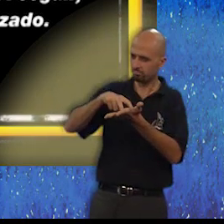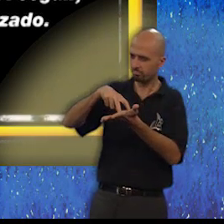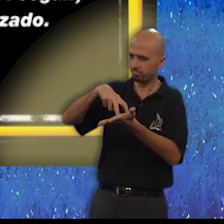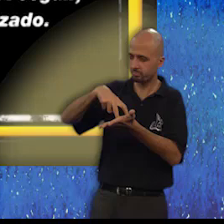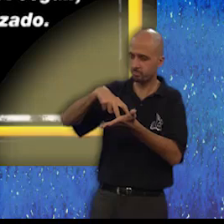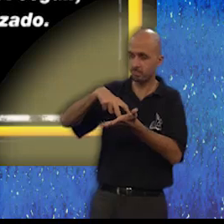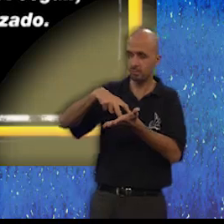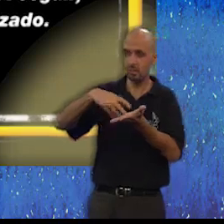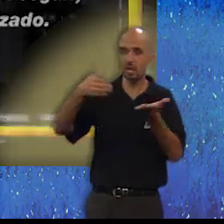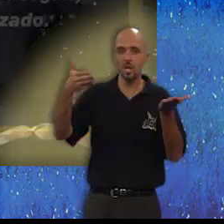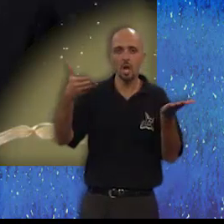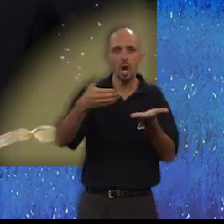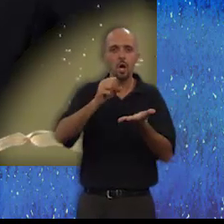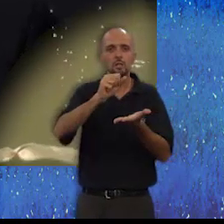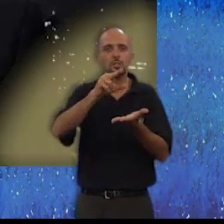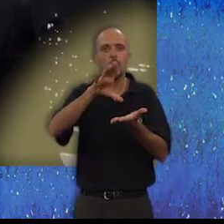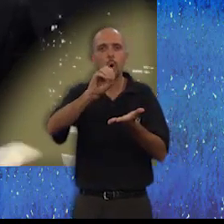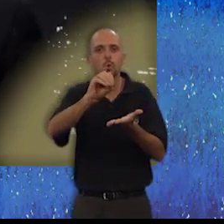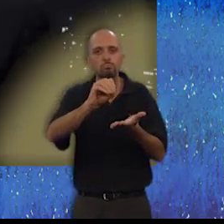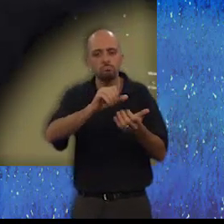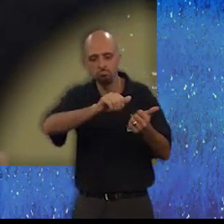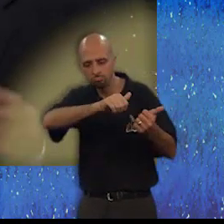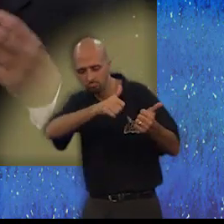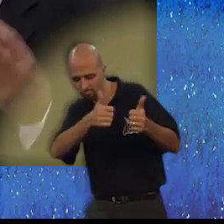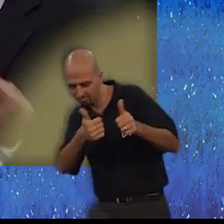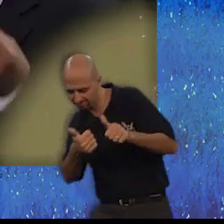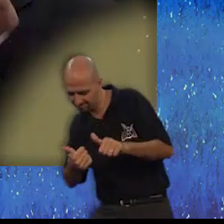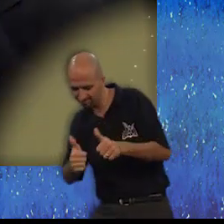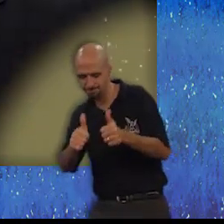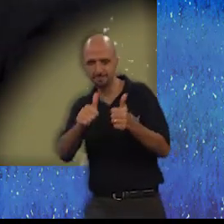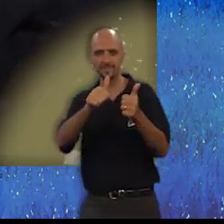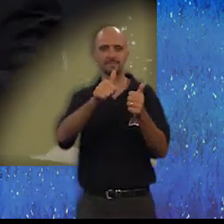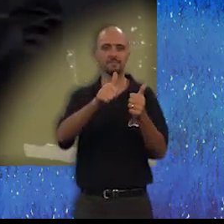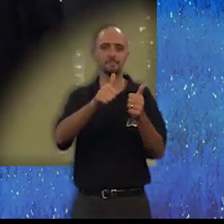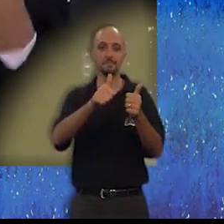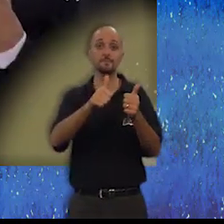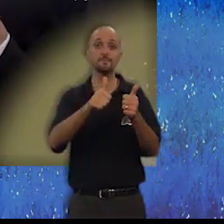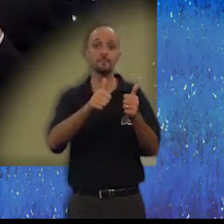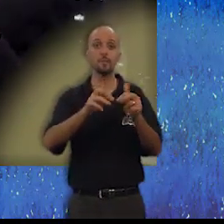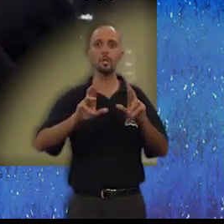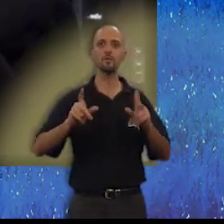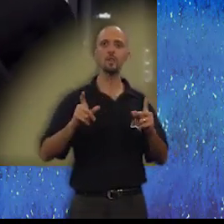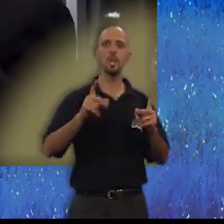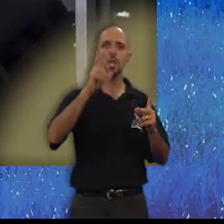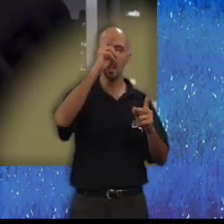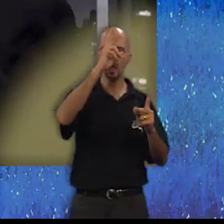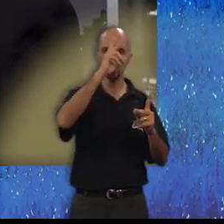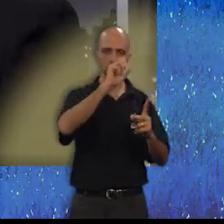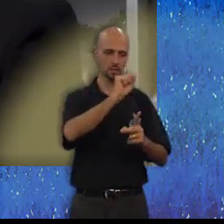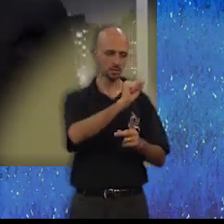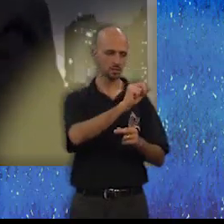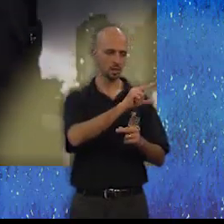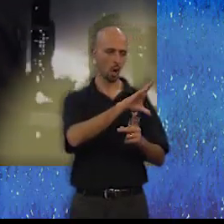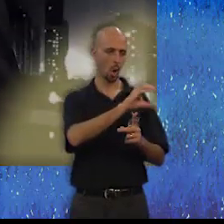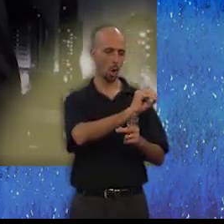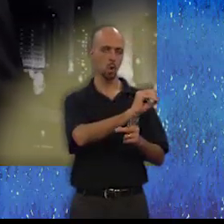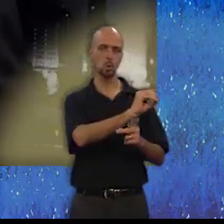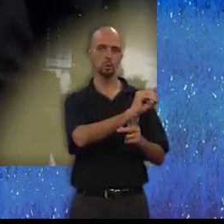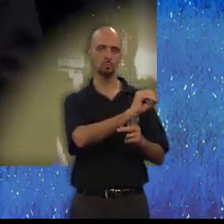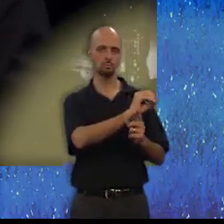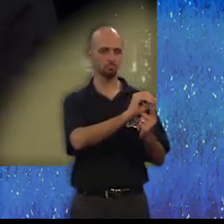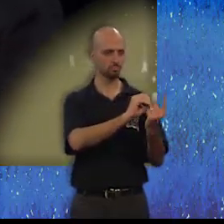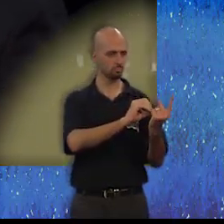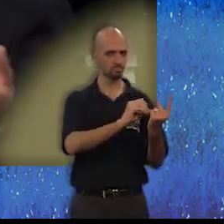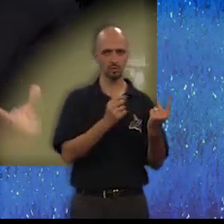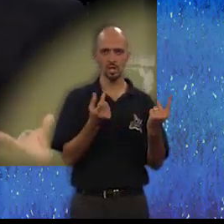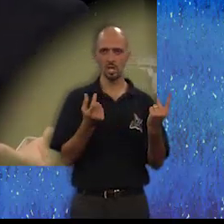foi batizado. Aqui você vê a diferença entre Saulo e aquele jovem rico. E é bom dizer que Saulo era